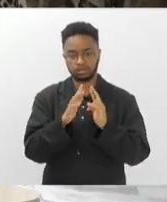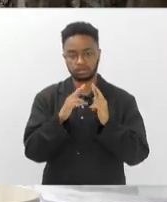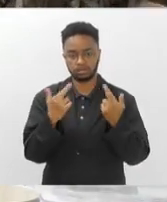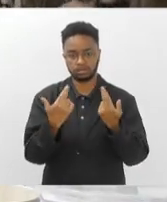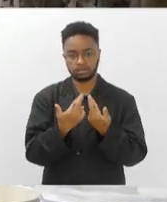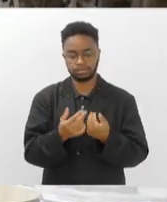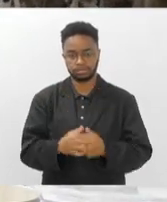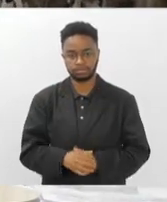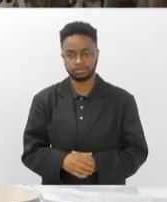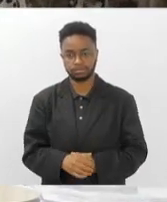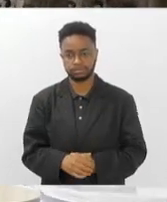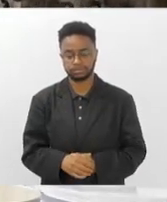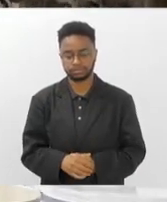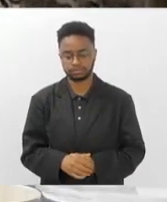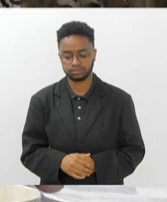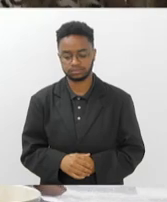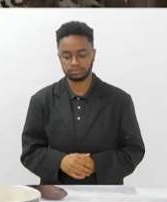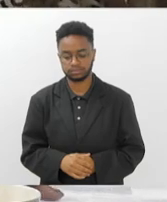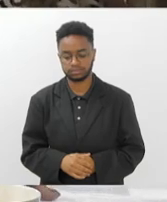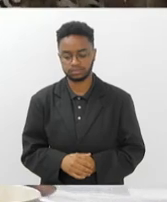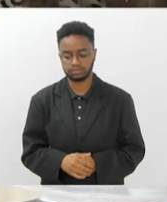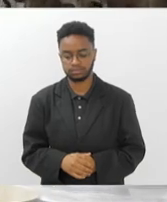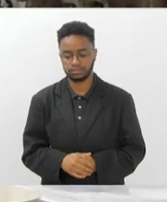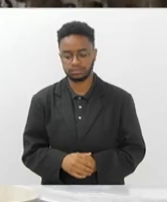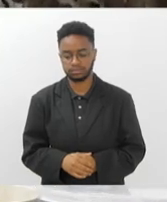a sessão.